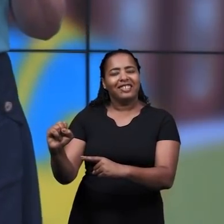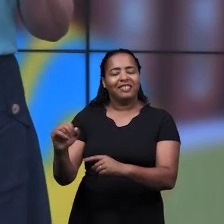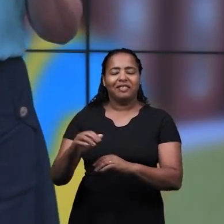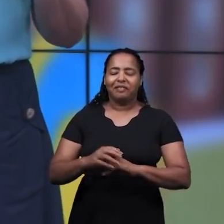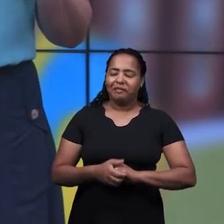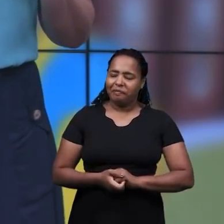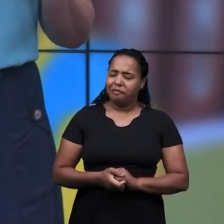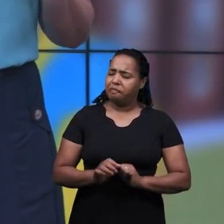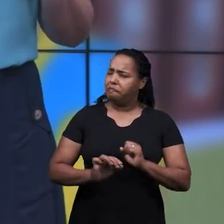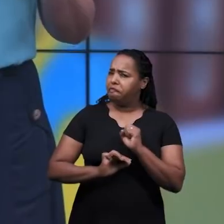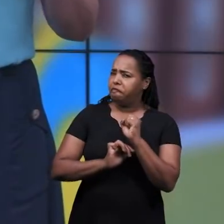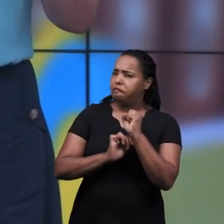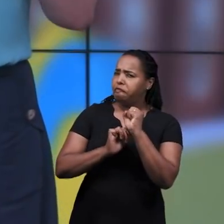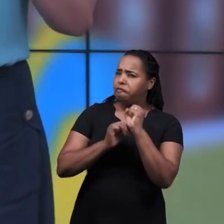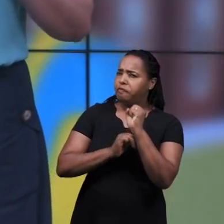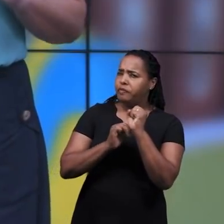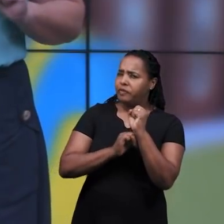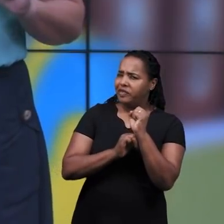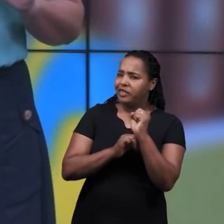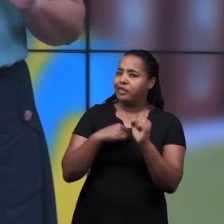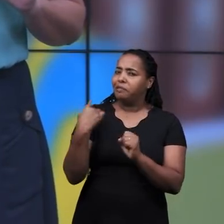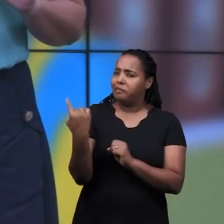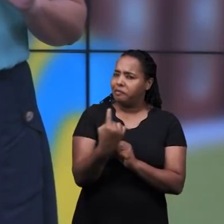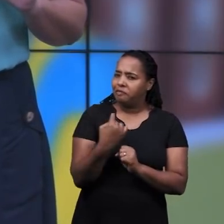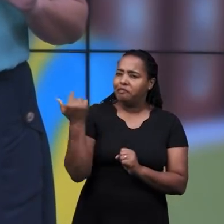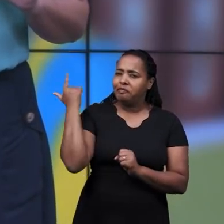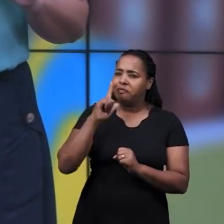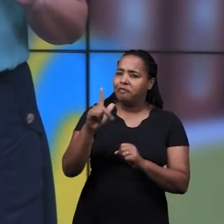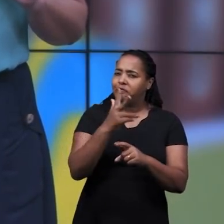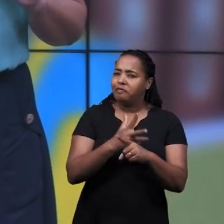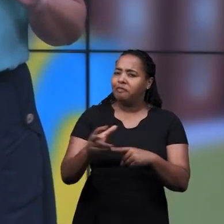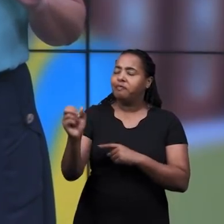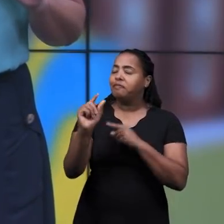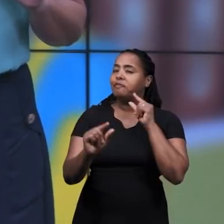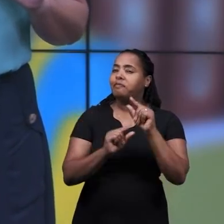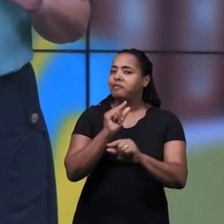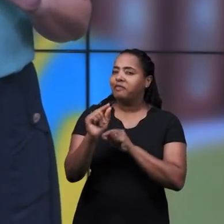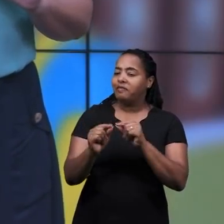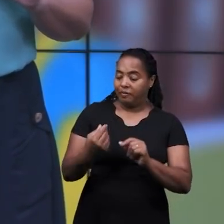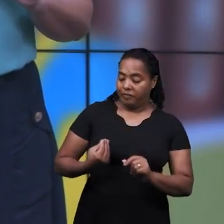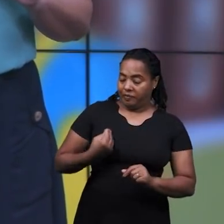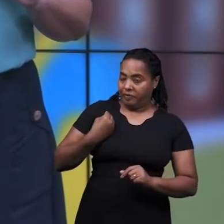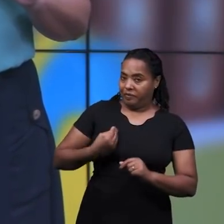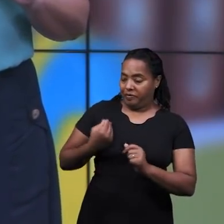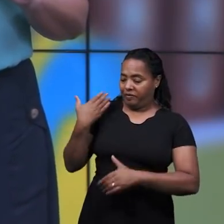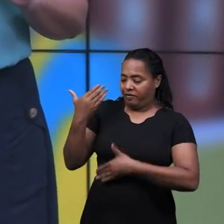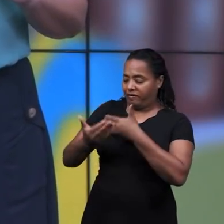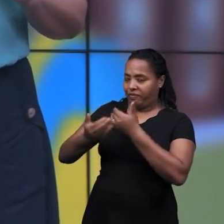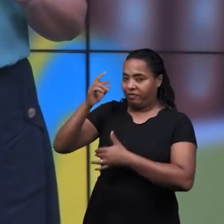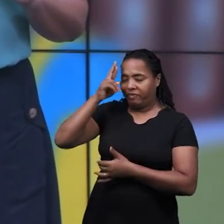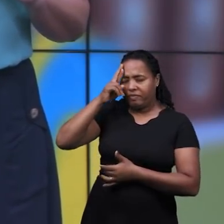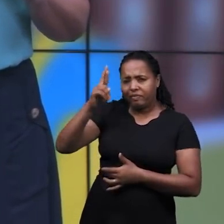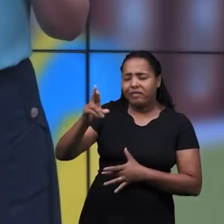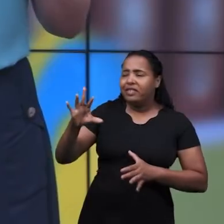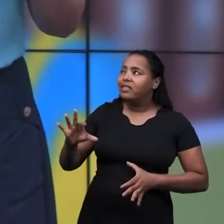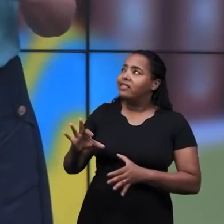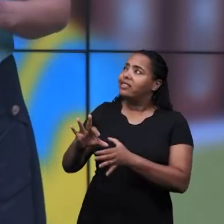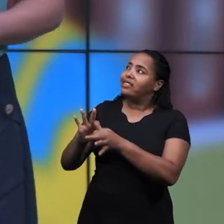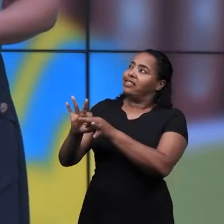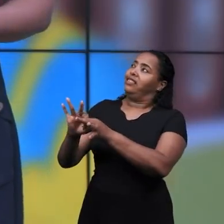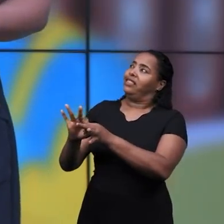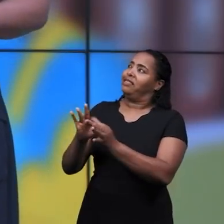E o grande segredo para que nós possamos vencer é estar na presença do Senhor, em